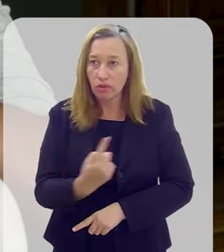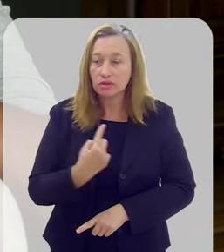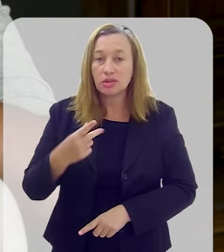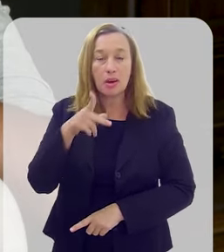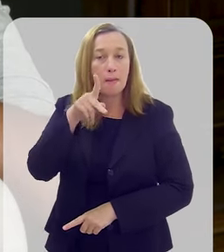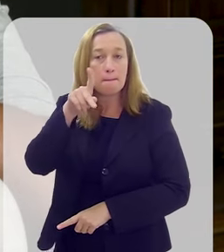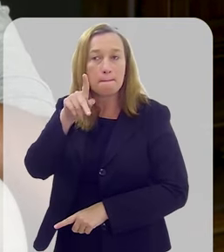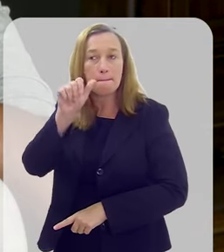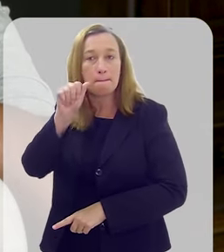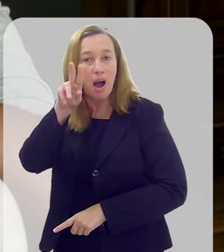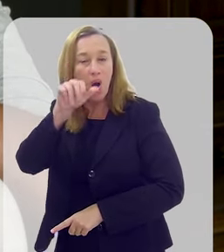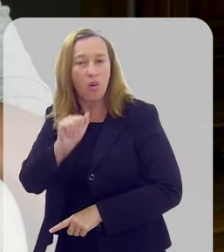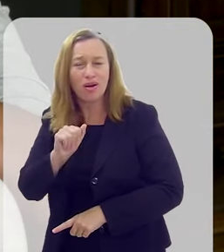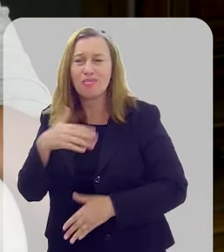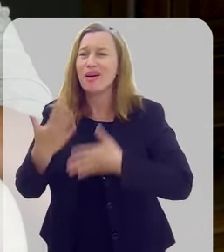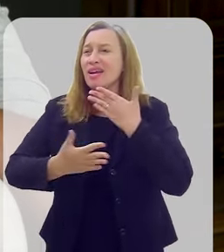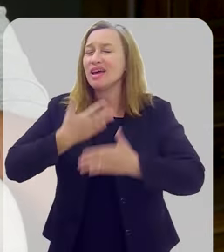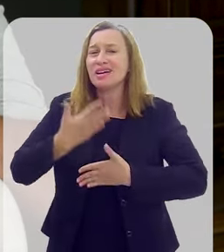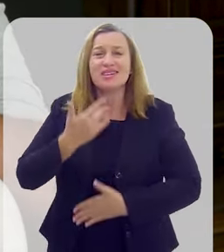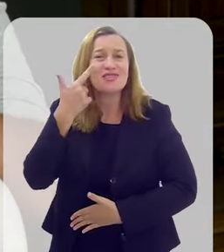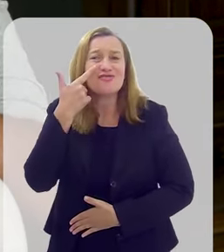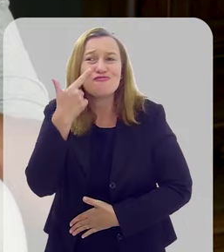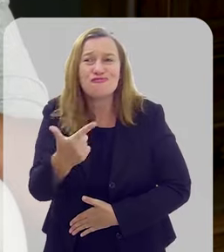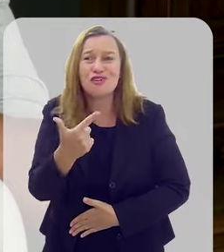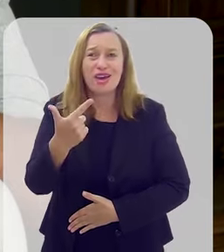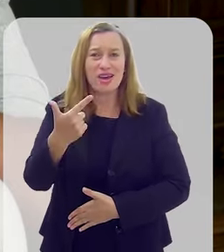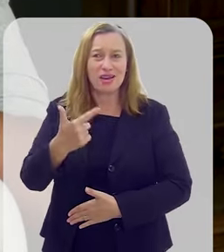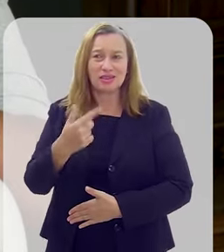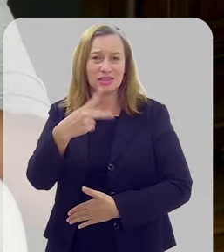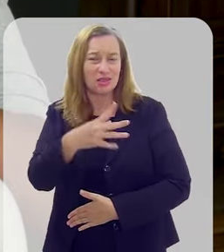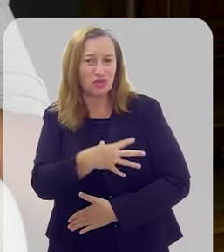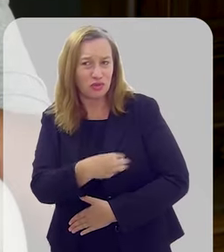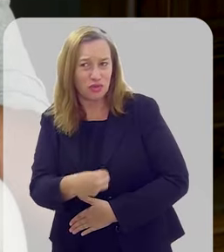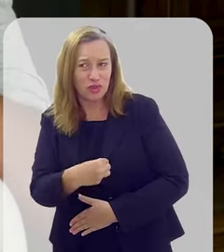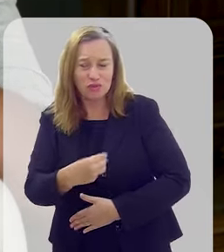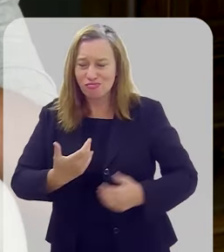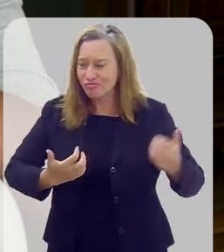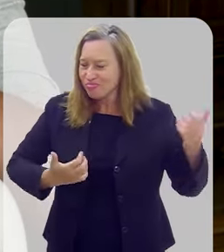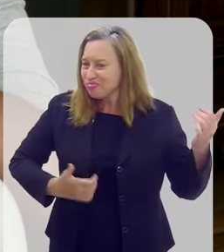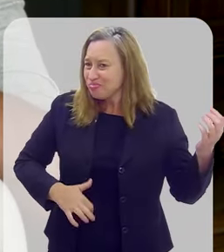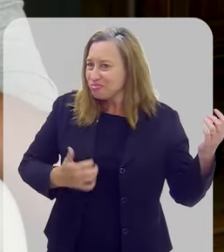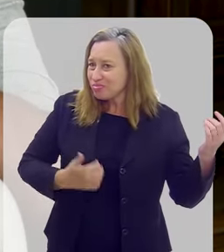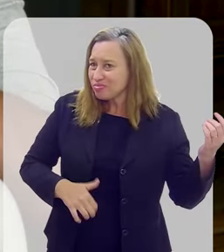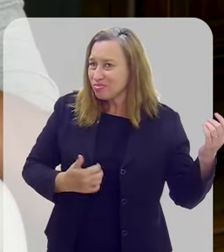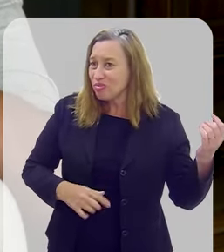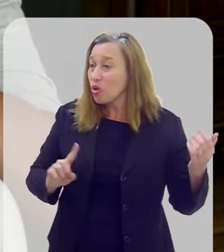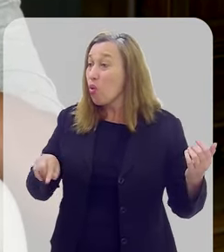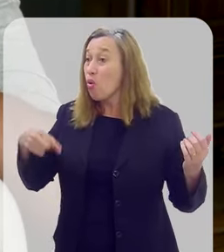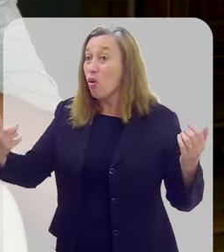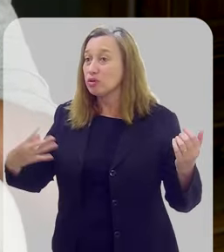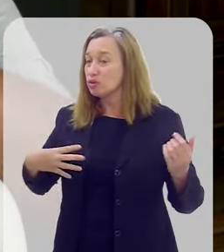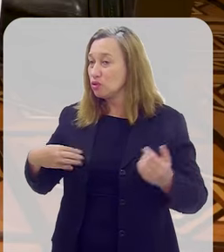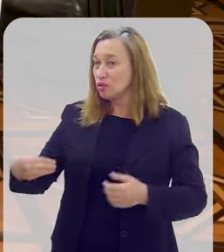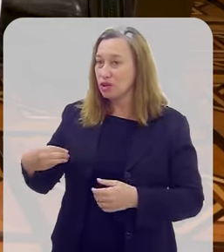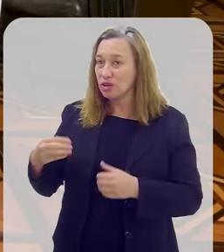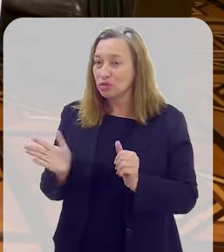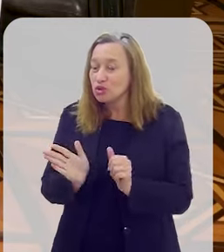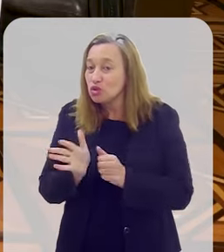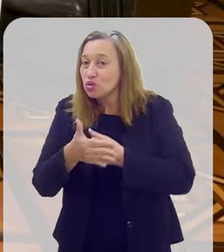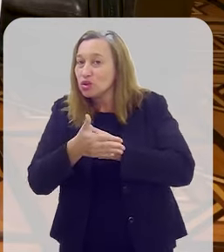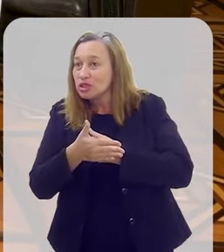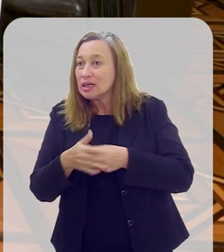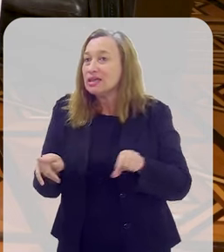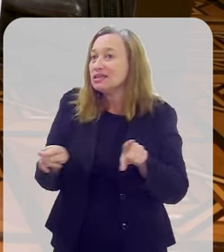nosso pai Paula que prazer de ver isso aqui sendo derramado seu filho do lado tocando o outro